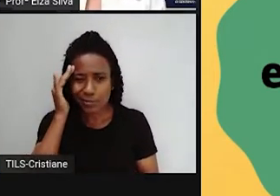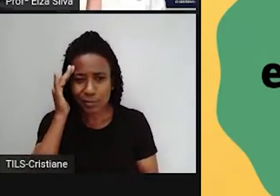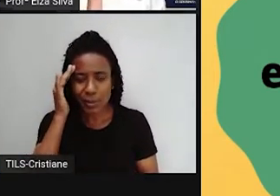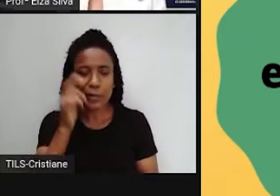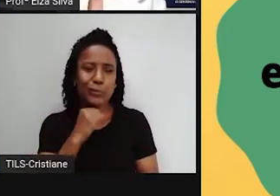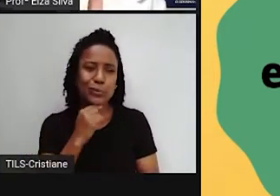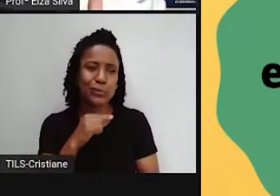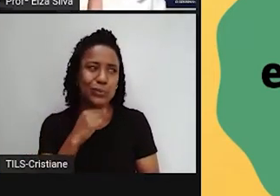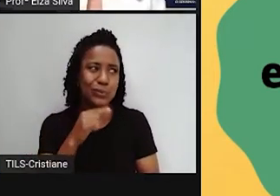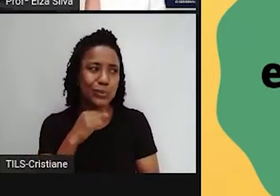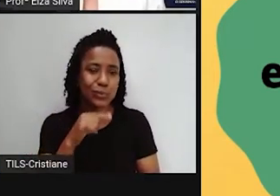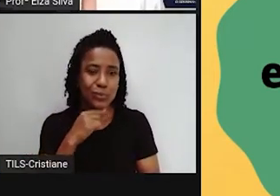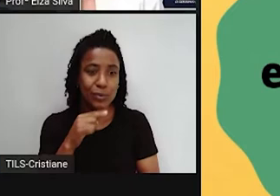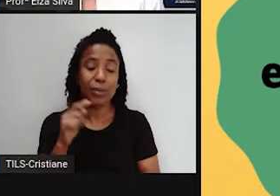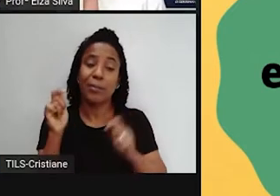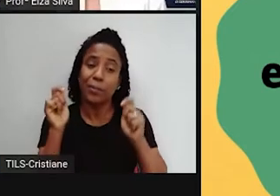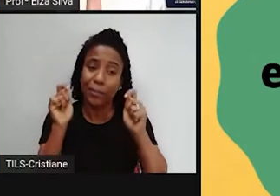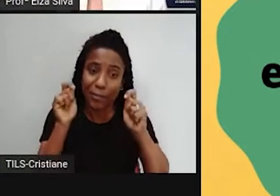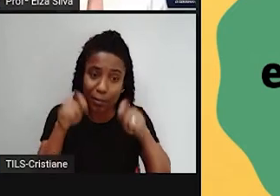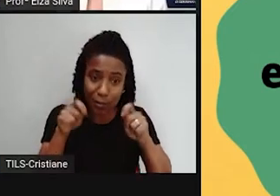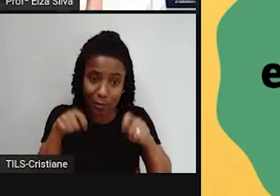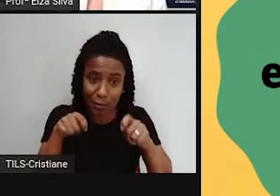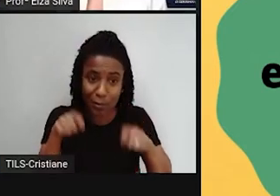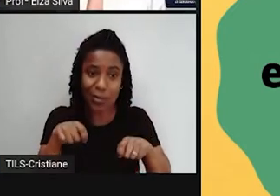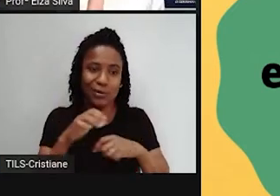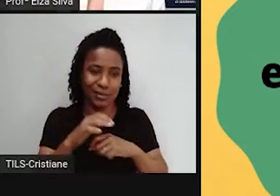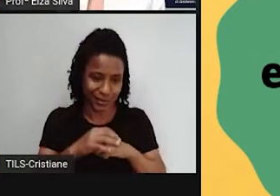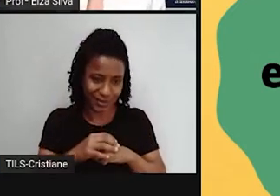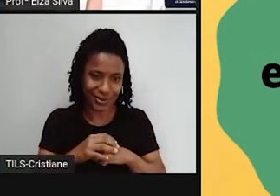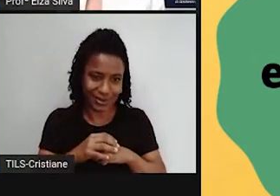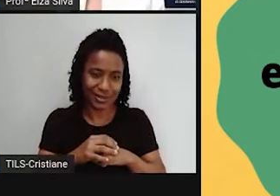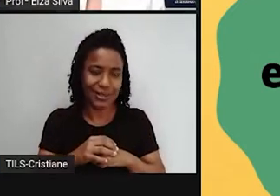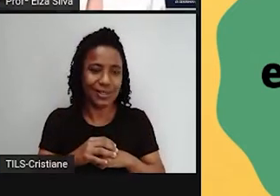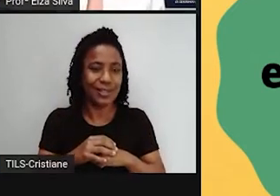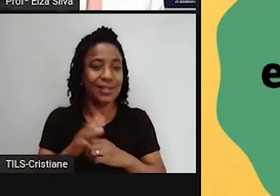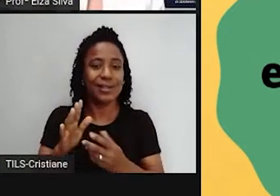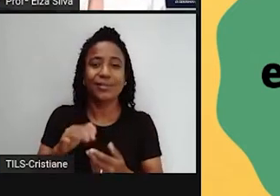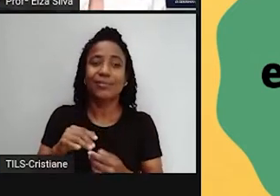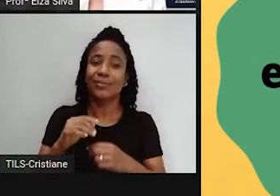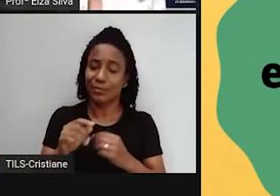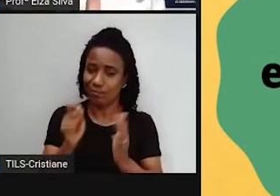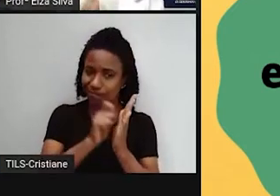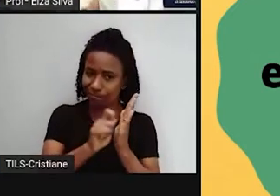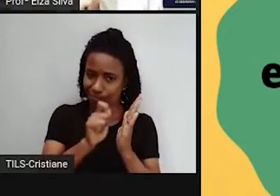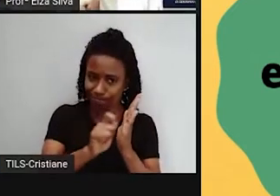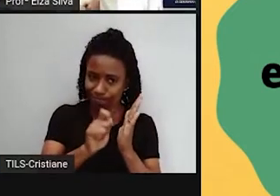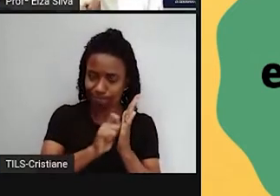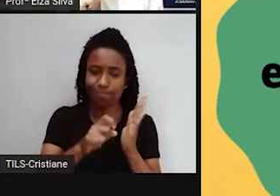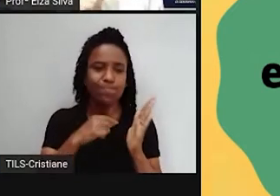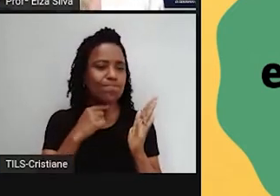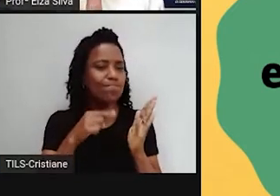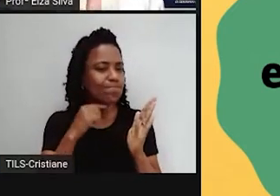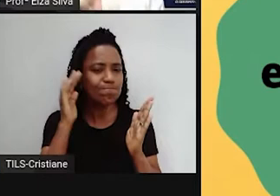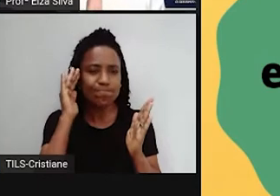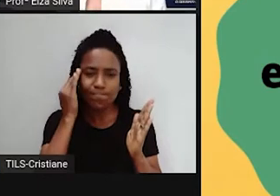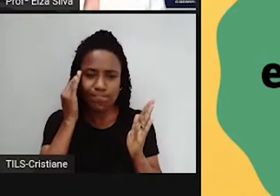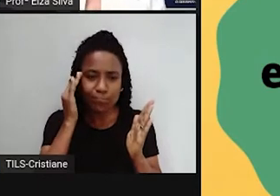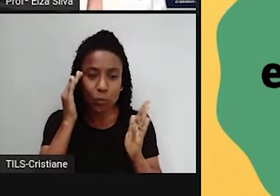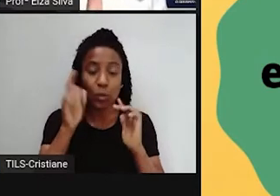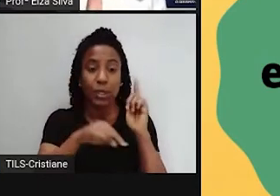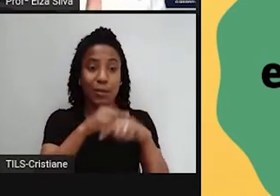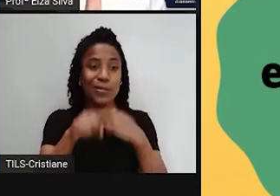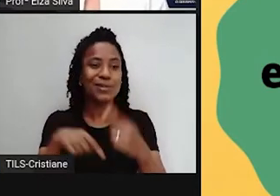a gente está aprendendo, sempre bate uma dúvida sobre alguma coisa. Então, anote no seu caderninho e, na